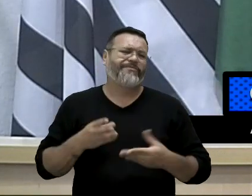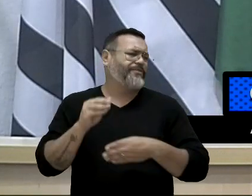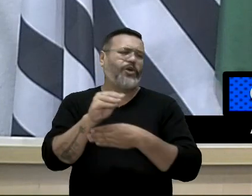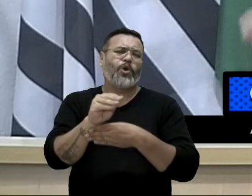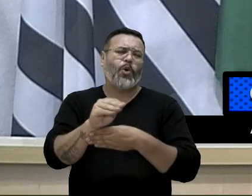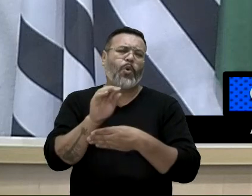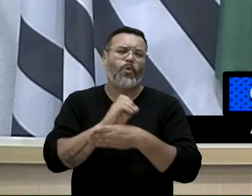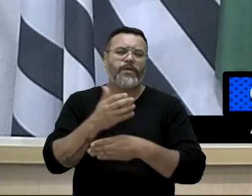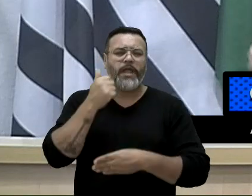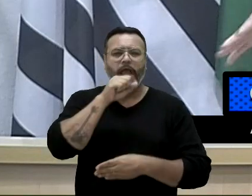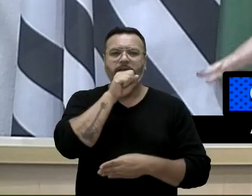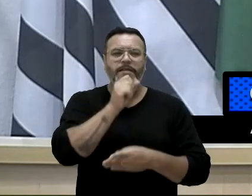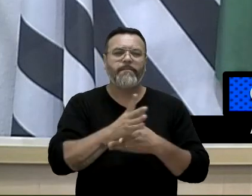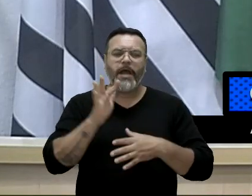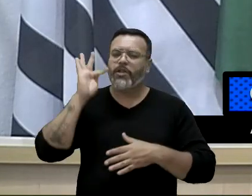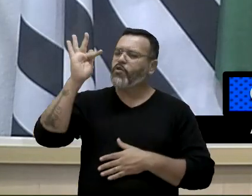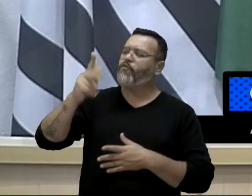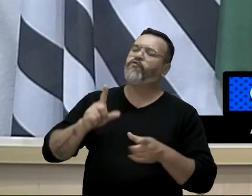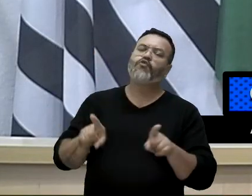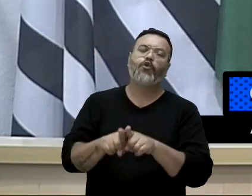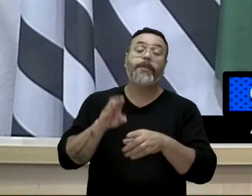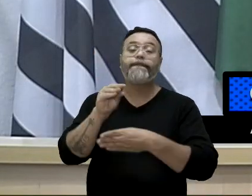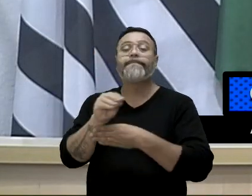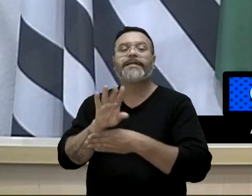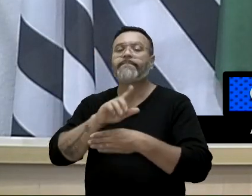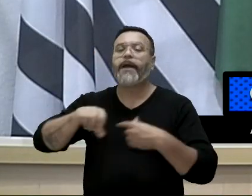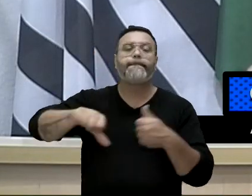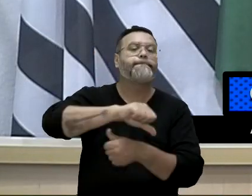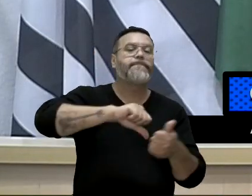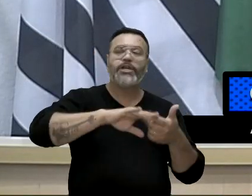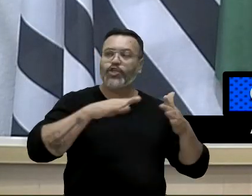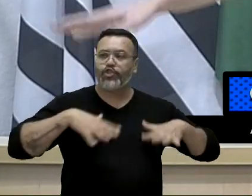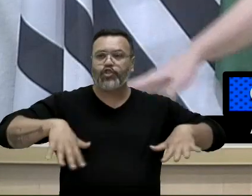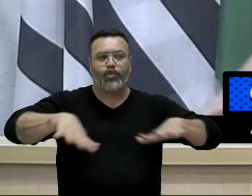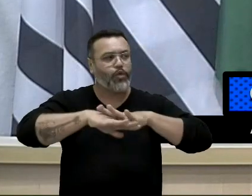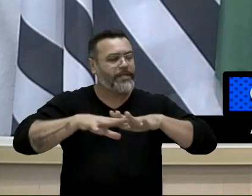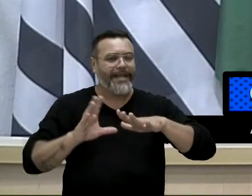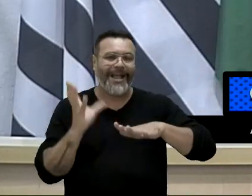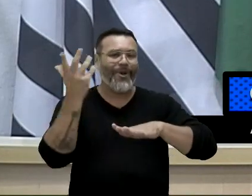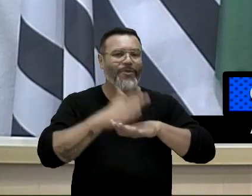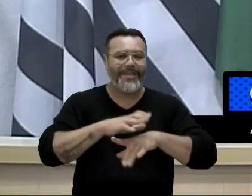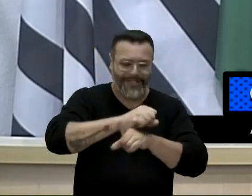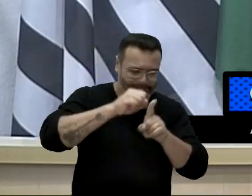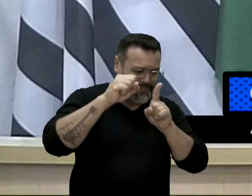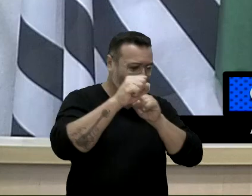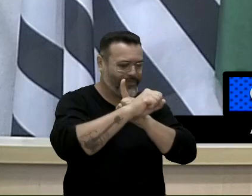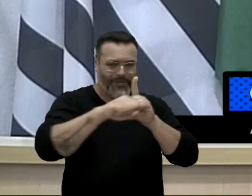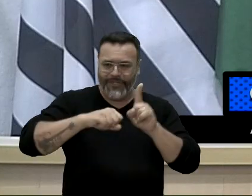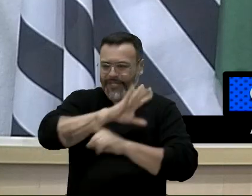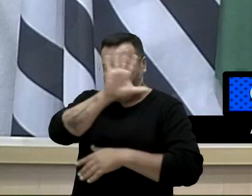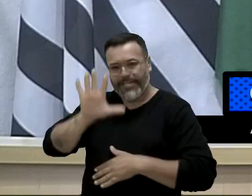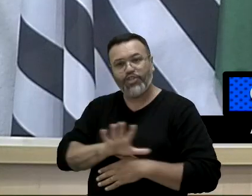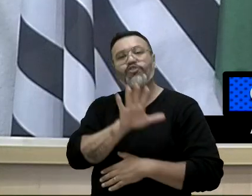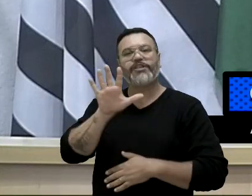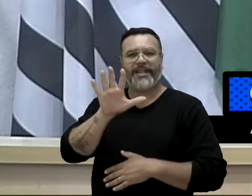cuida do futuro através dos cuidados que essas mães fazem com toda a sociedade. Então, que a gente tenha